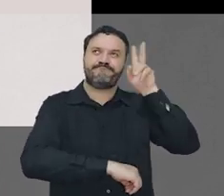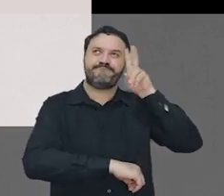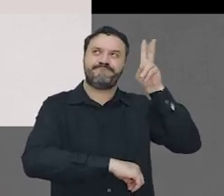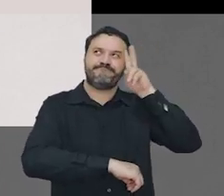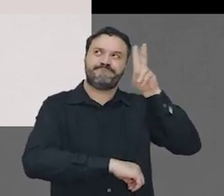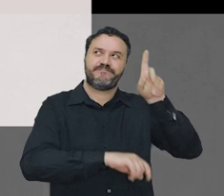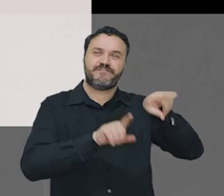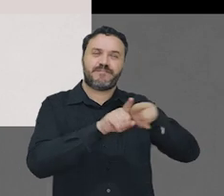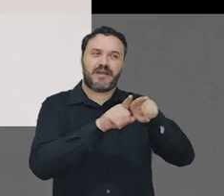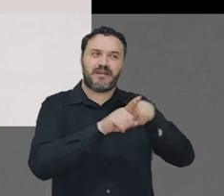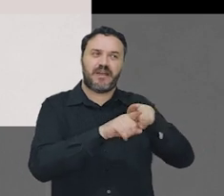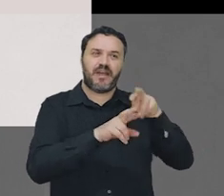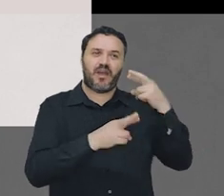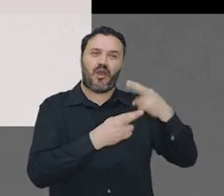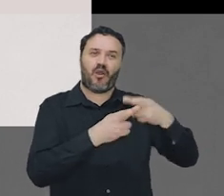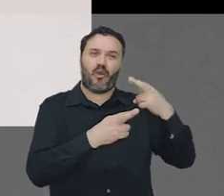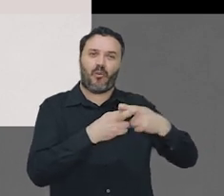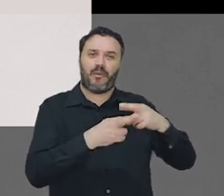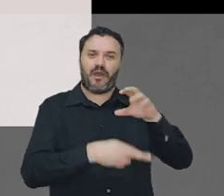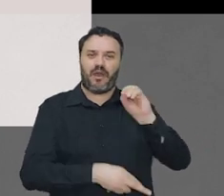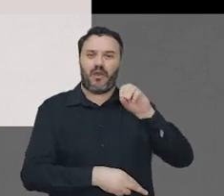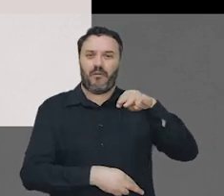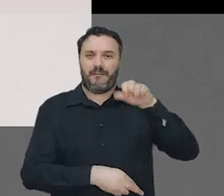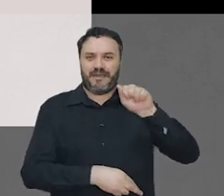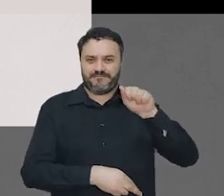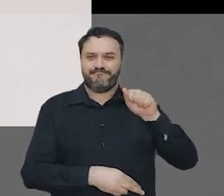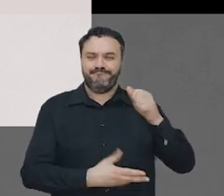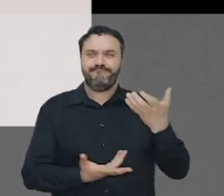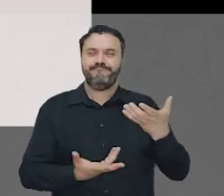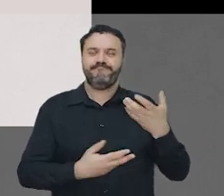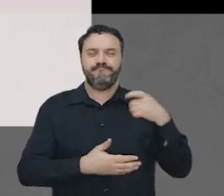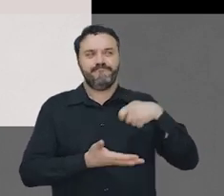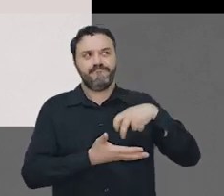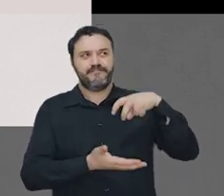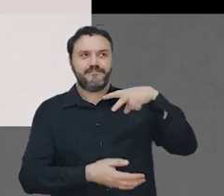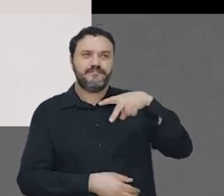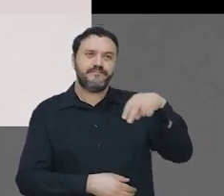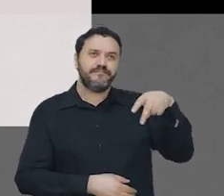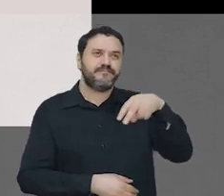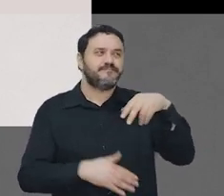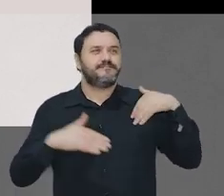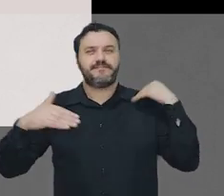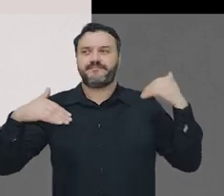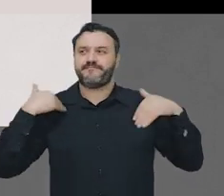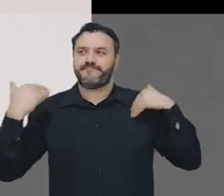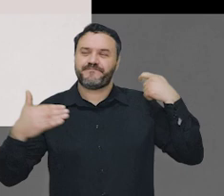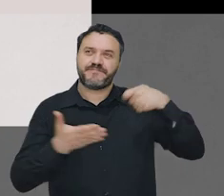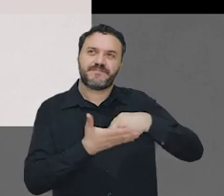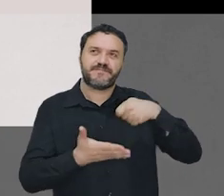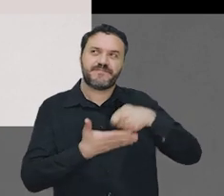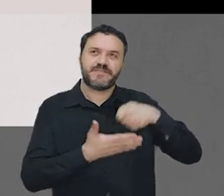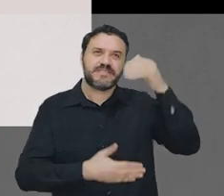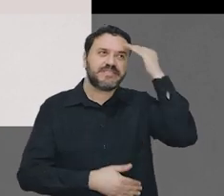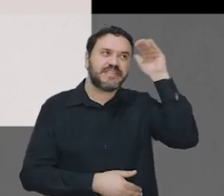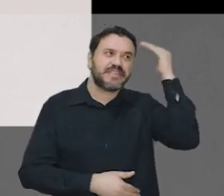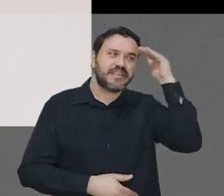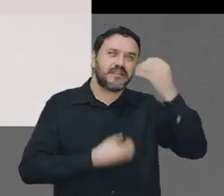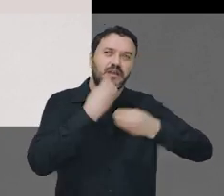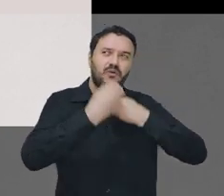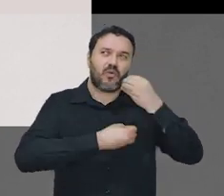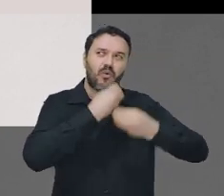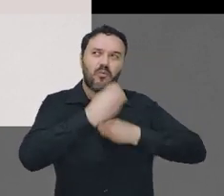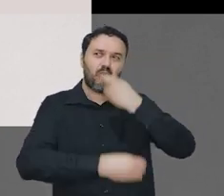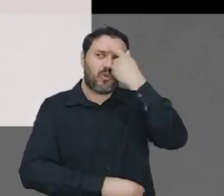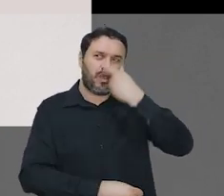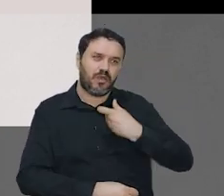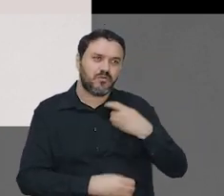na Itália, buscando entender mais sobre si mesma, mas também sobre essas duas cidades, esses dois países que